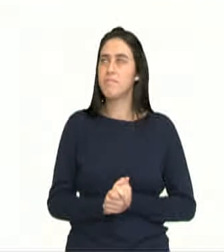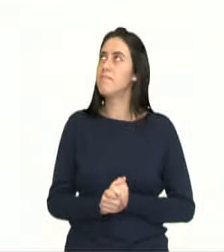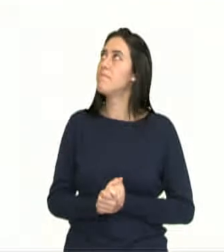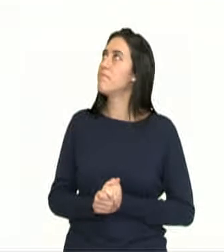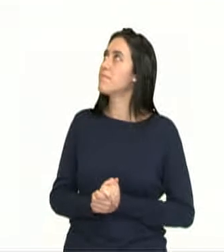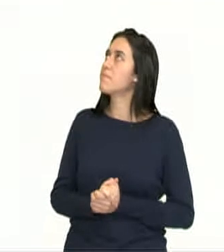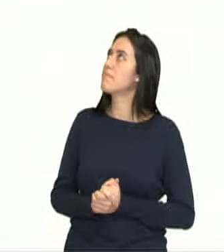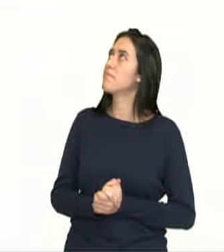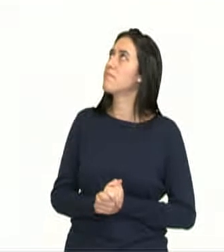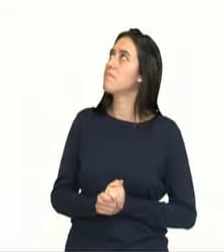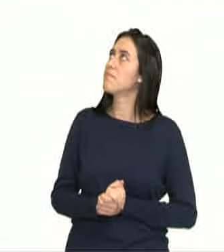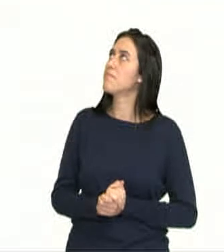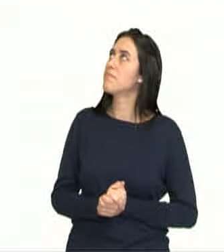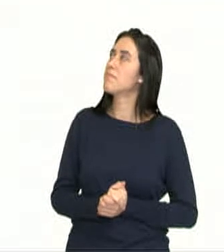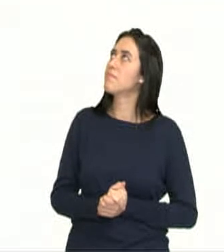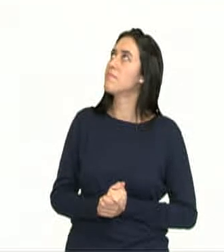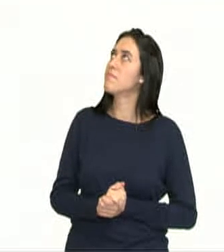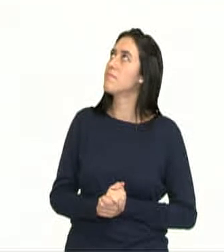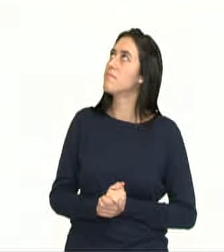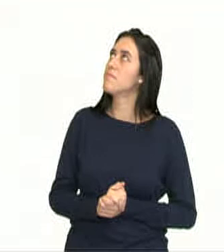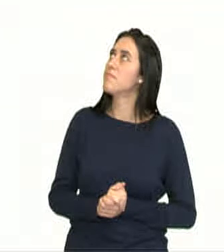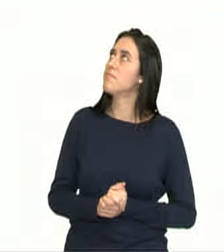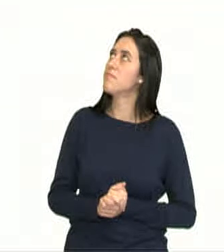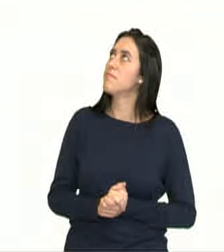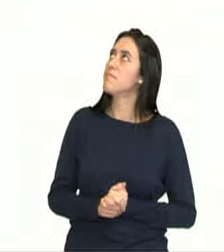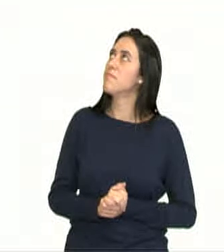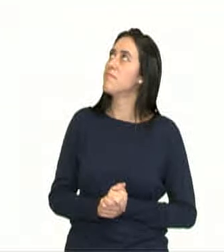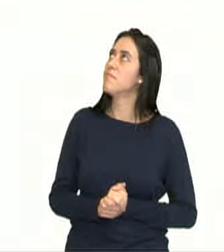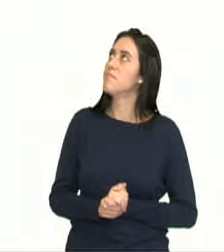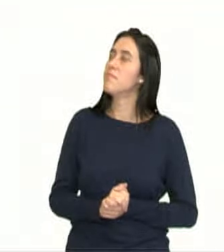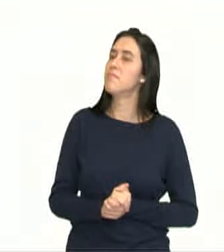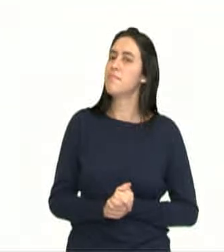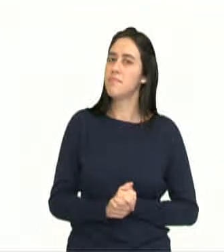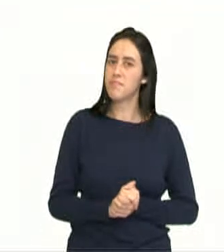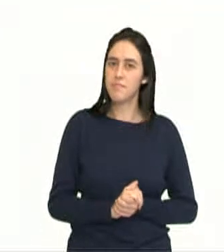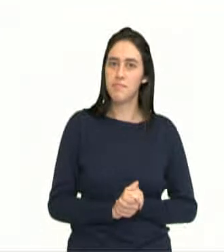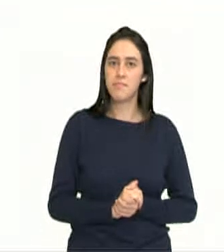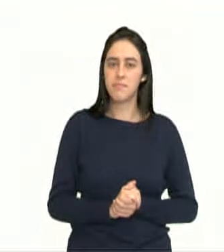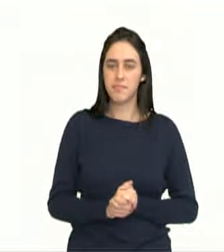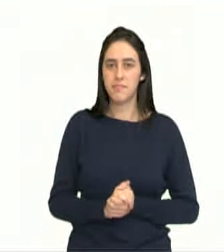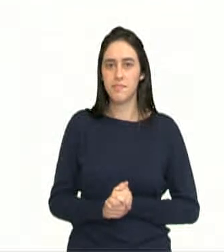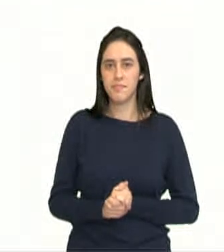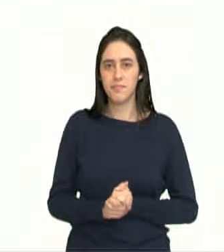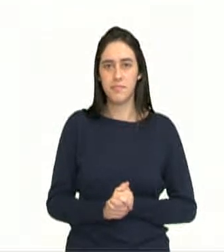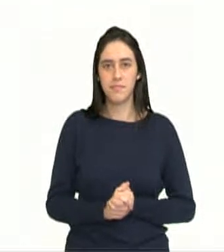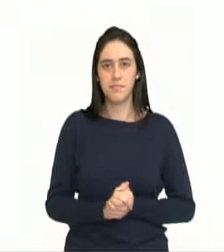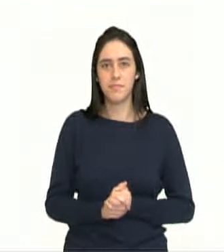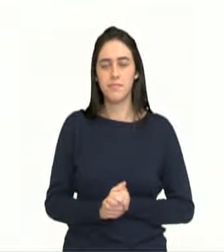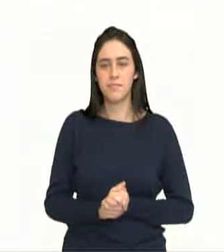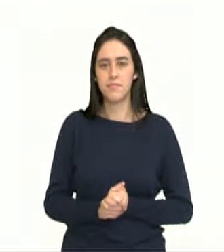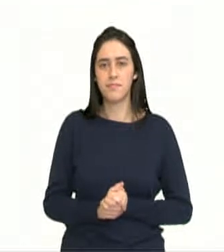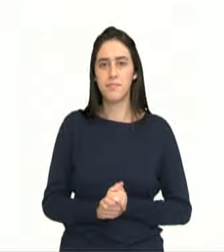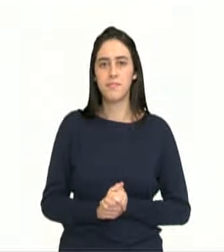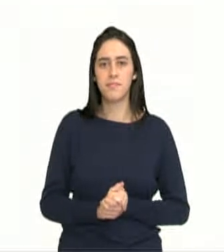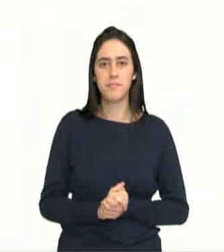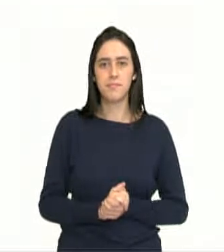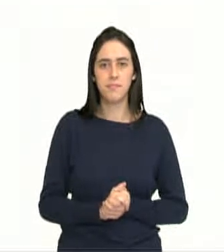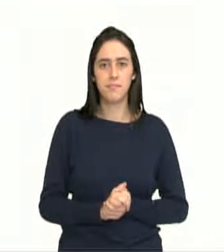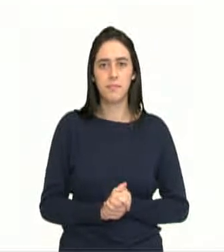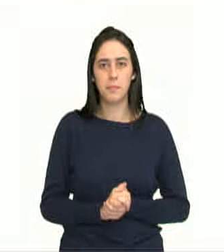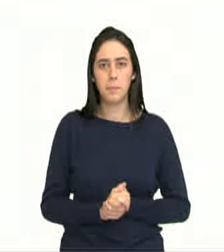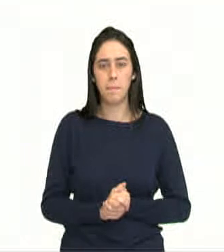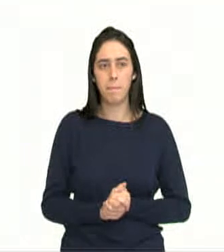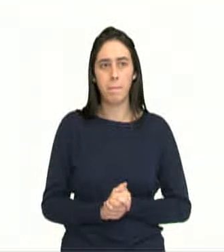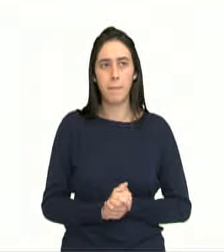1988, is a multidisciplinary self-taught artist who became known for spreading colors around the